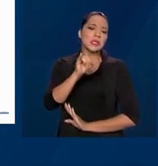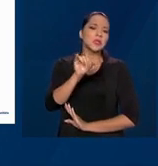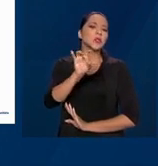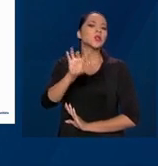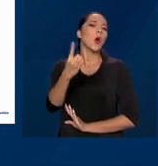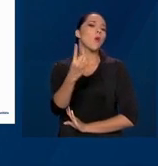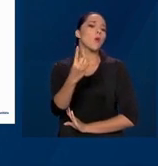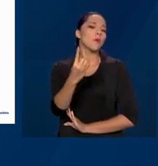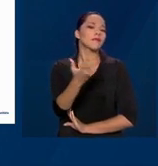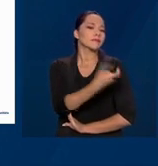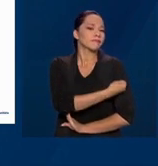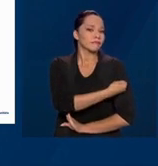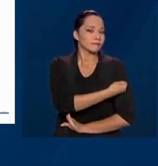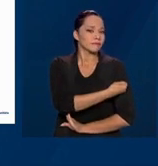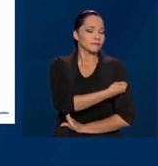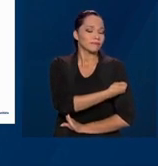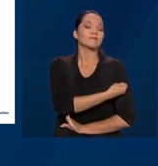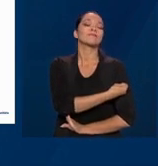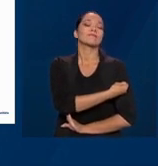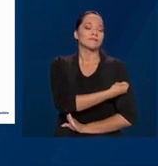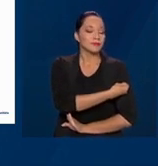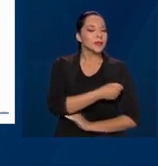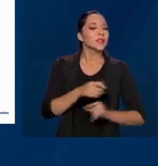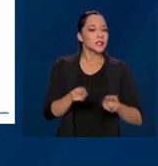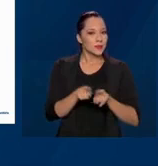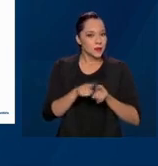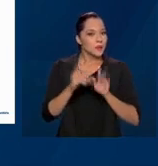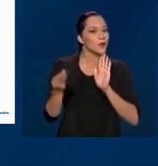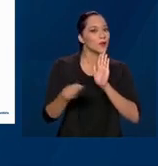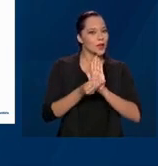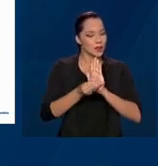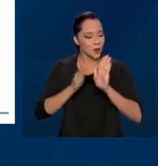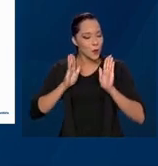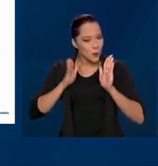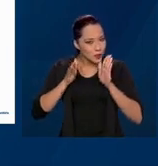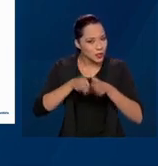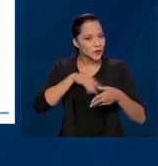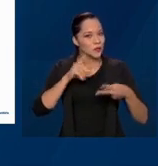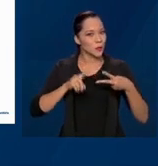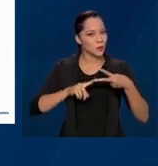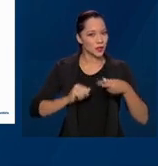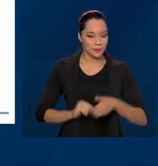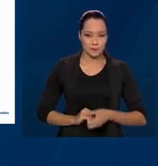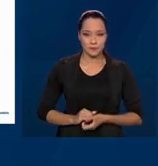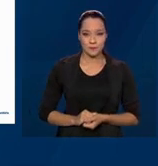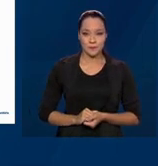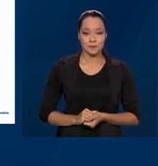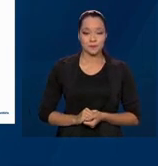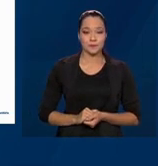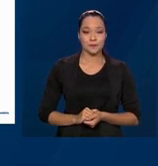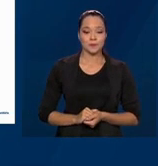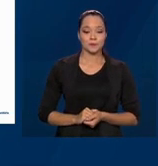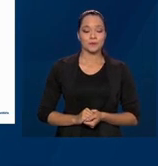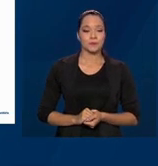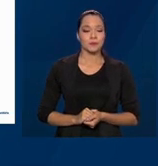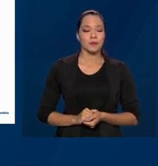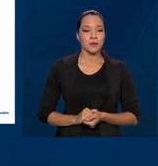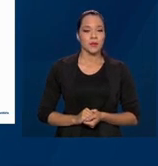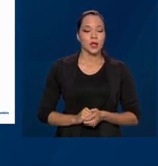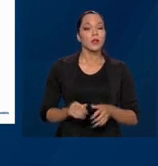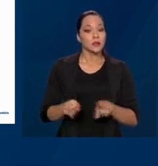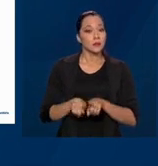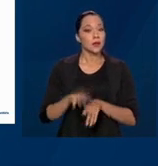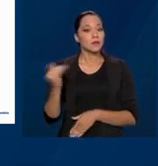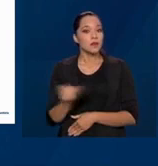dose? Isso também foi colocado como um objetivo secundário. Outro objetivo secundário é